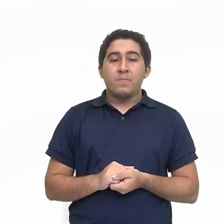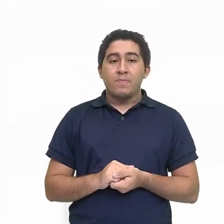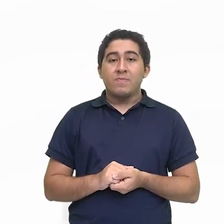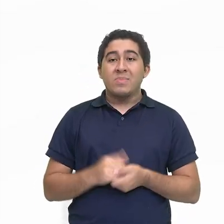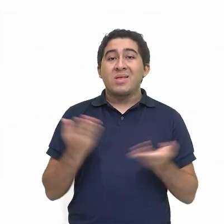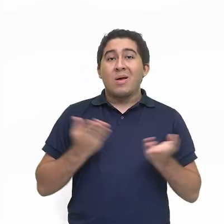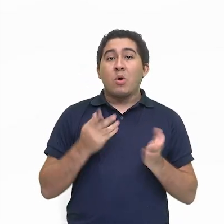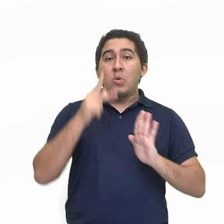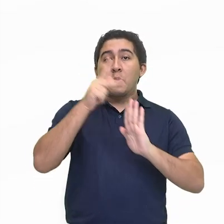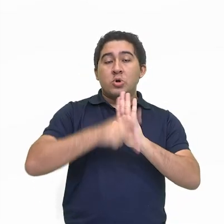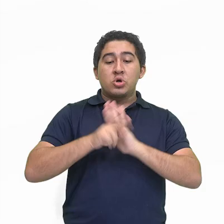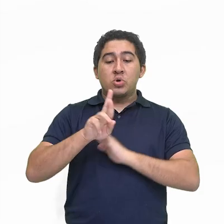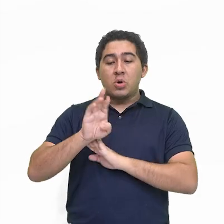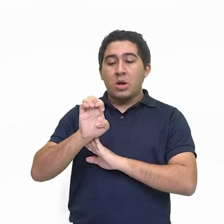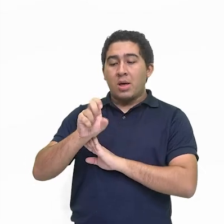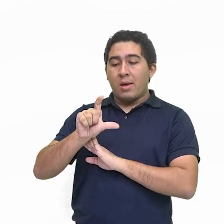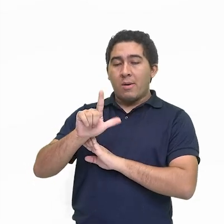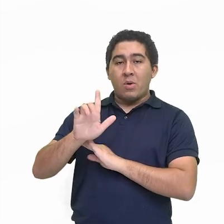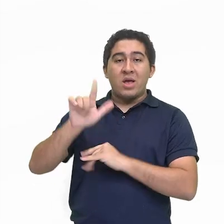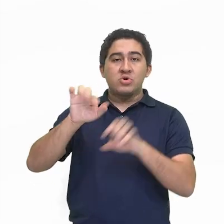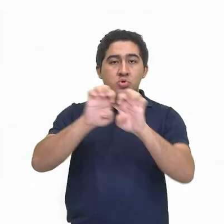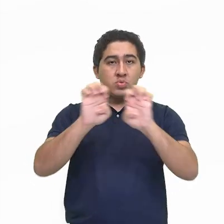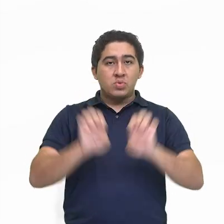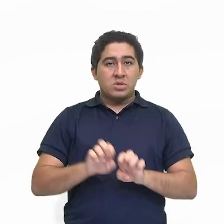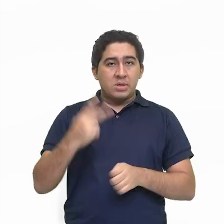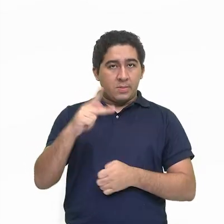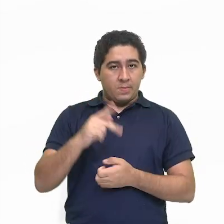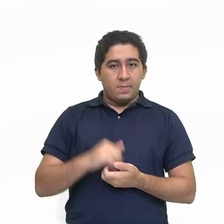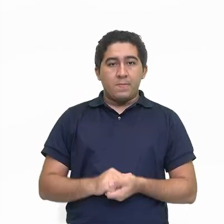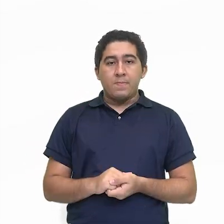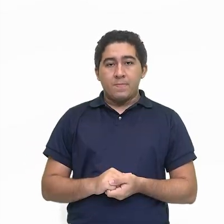Plano Real, como ele foi estruturado.